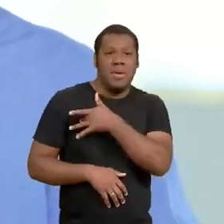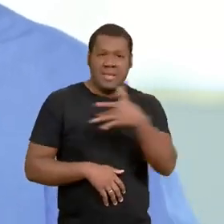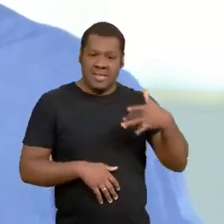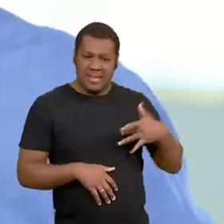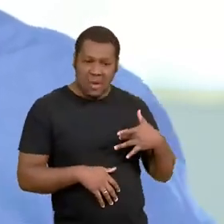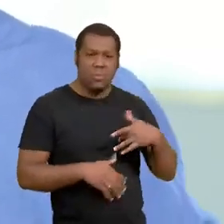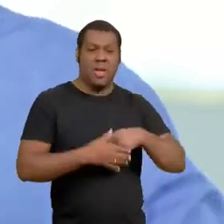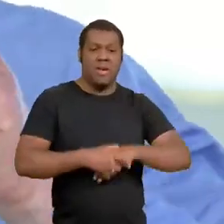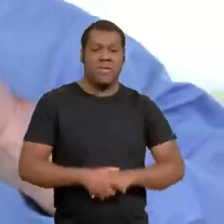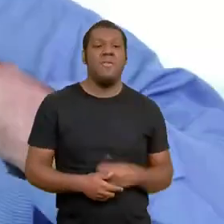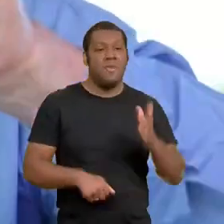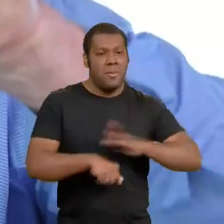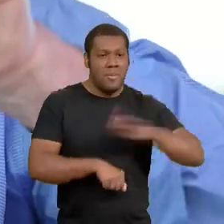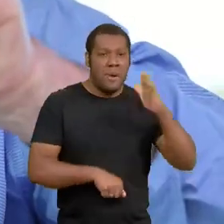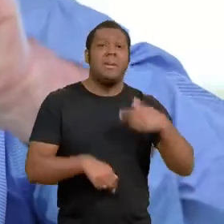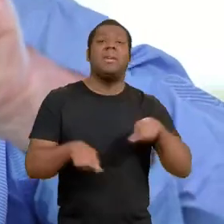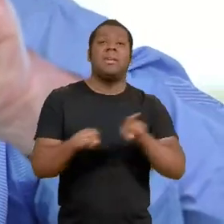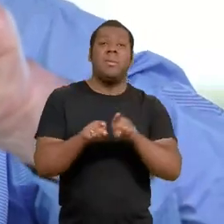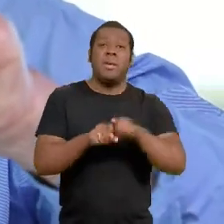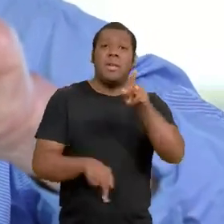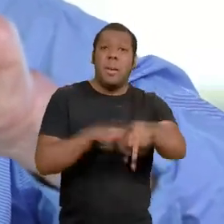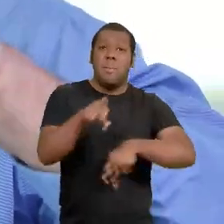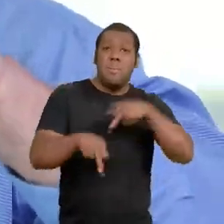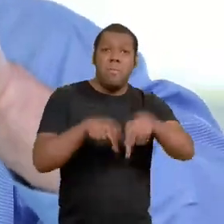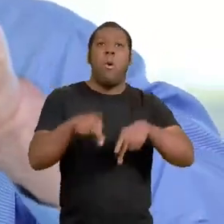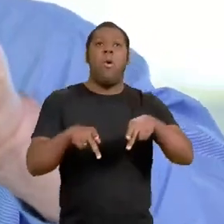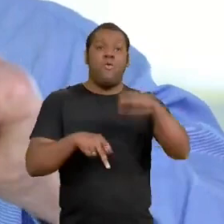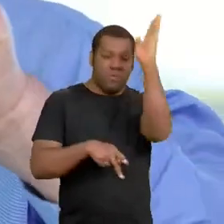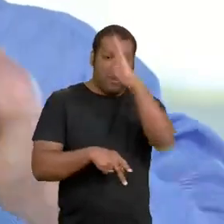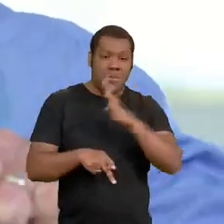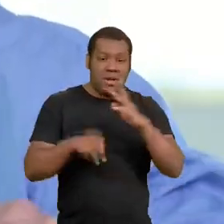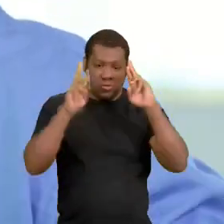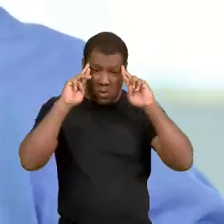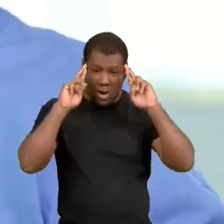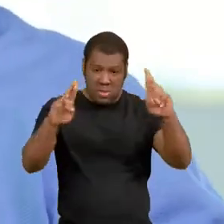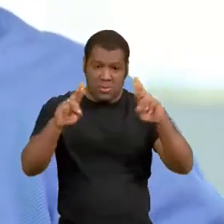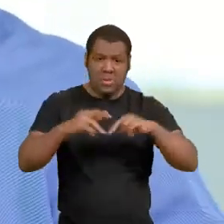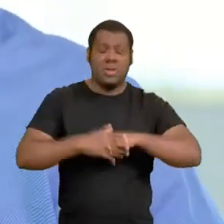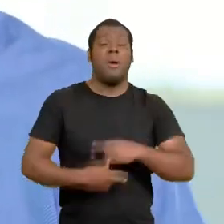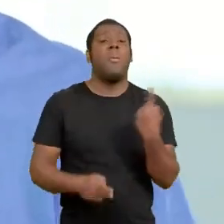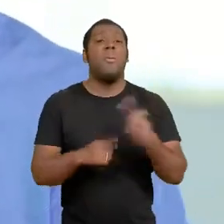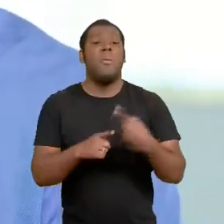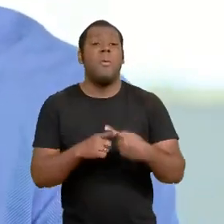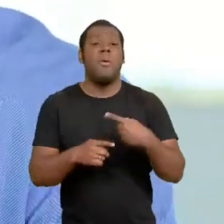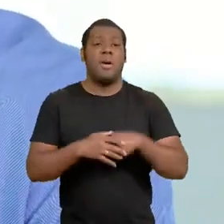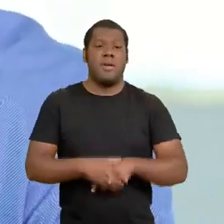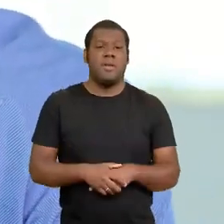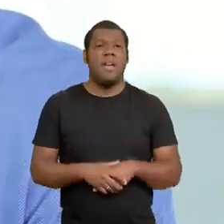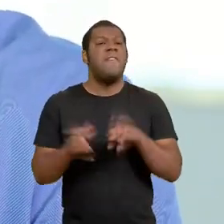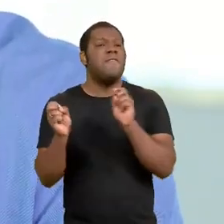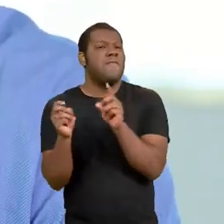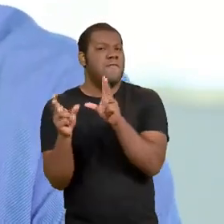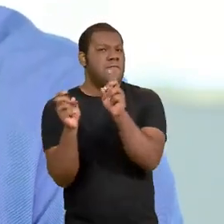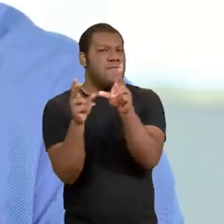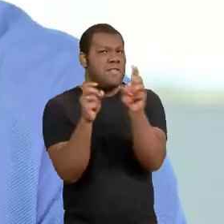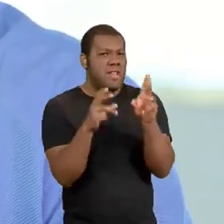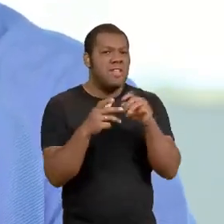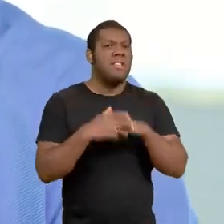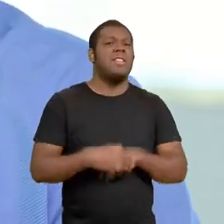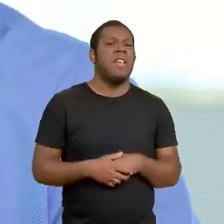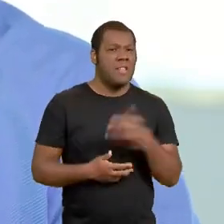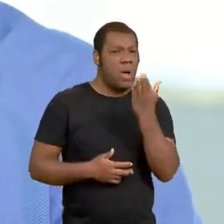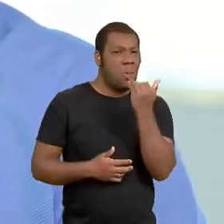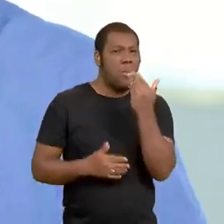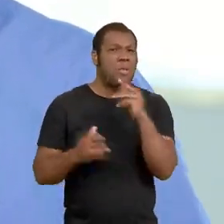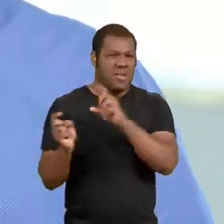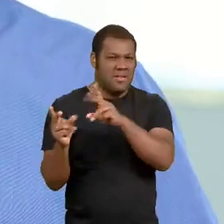viver com muito respeito. Porque quem exporta, uhum, quem exporta sabe que cada vez mais é uma exigência, sabe, com a